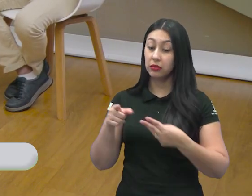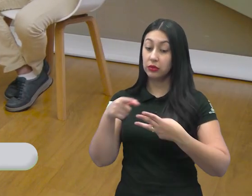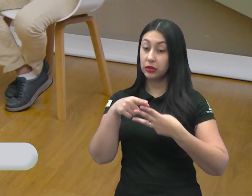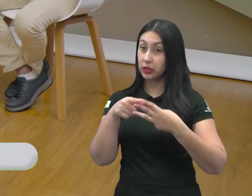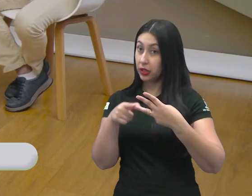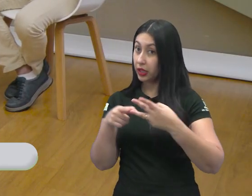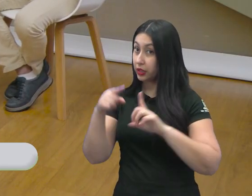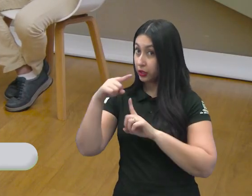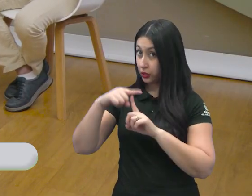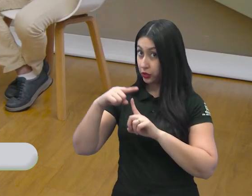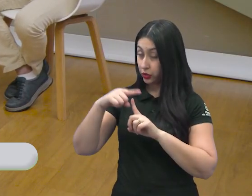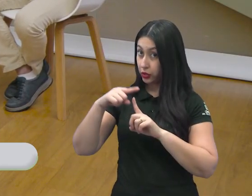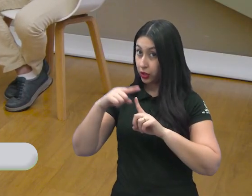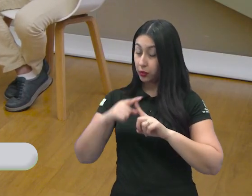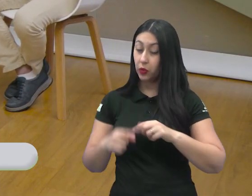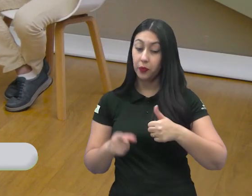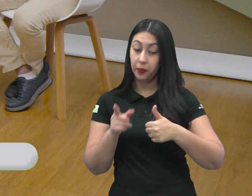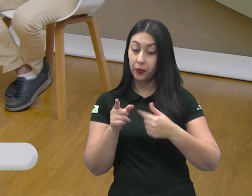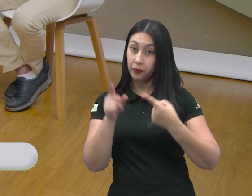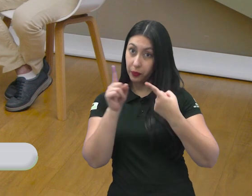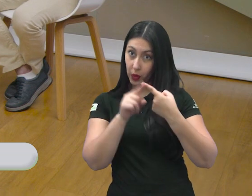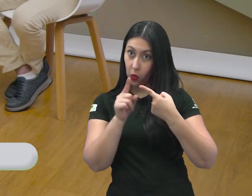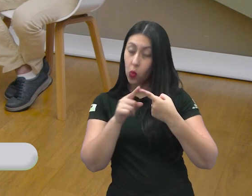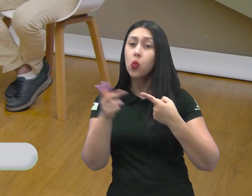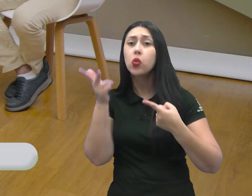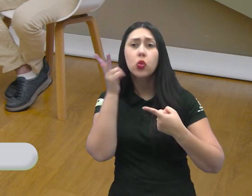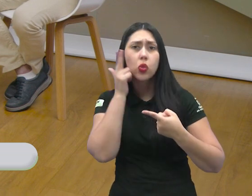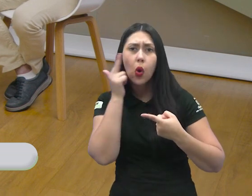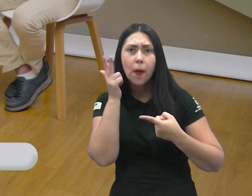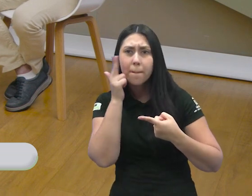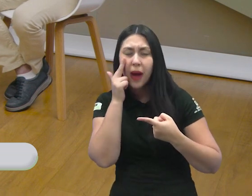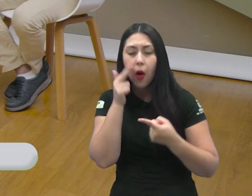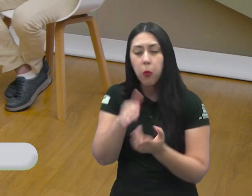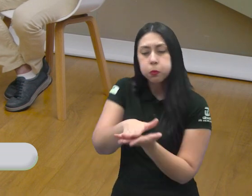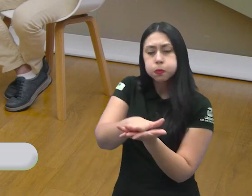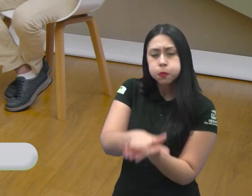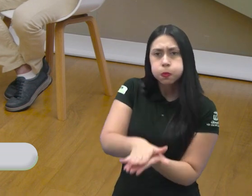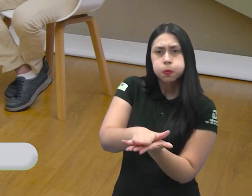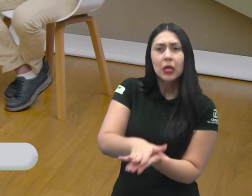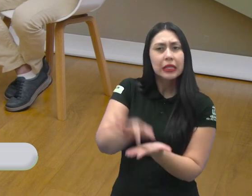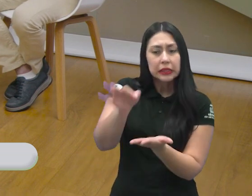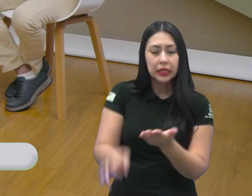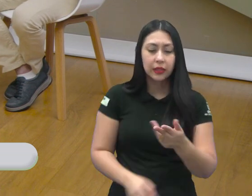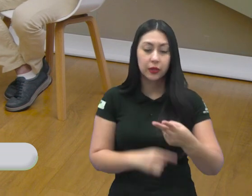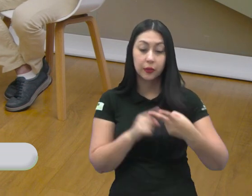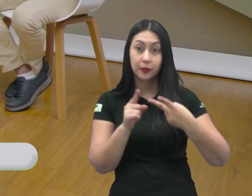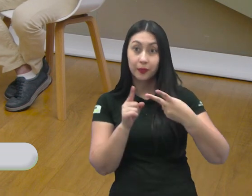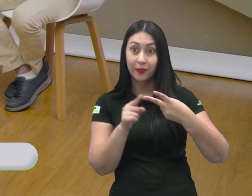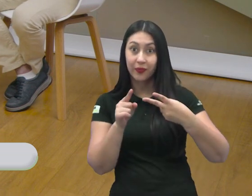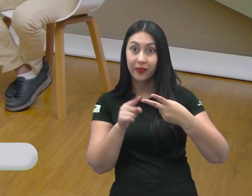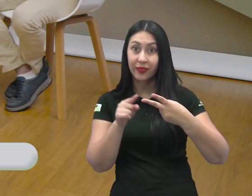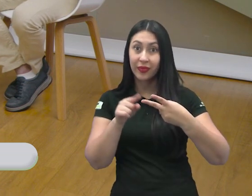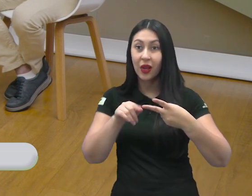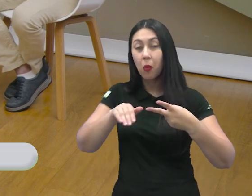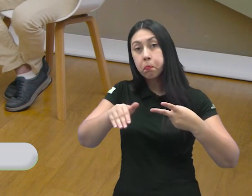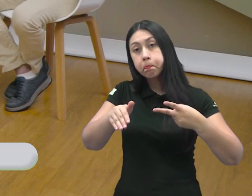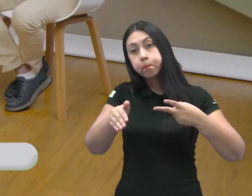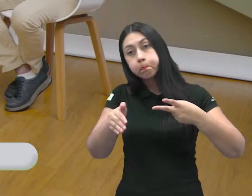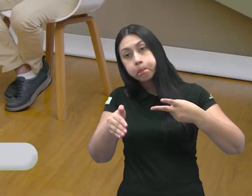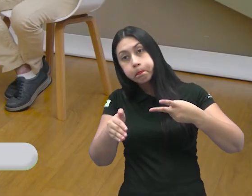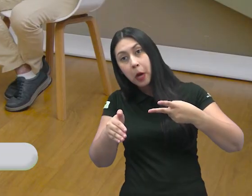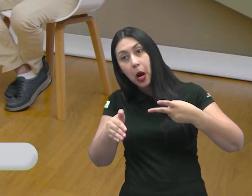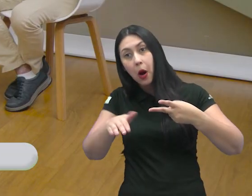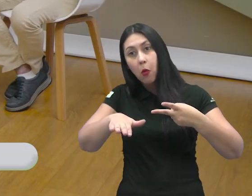pés. O normal, que pisa bem no centro. O pé varo, que pisa pelo lado,